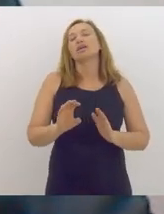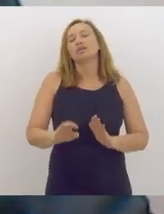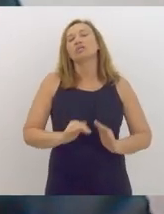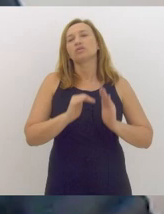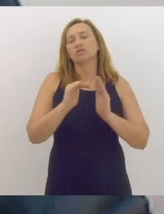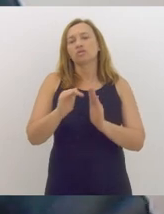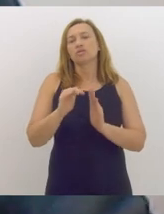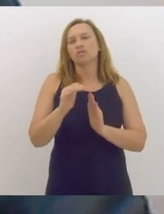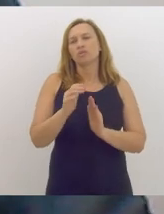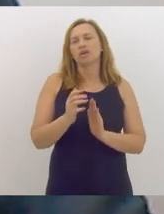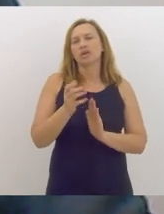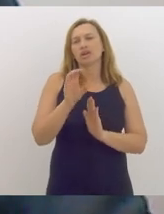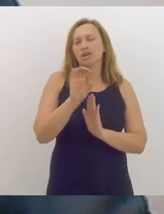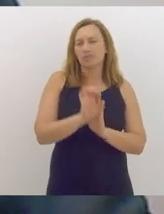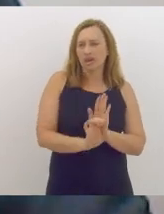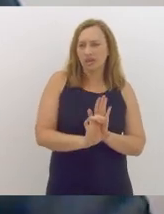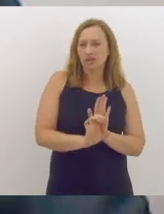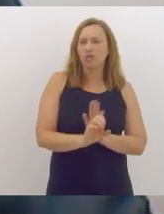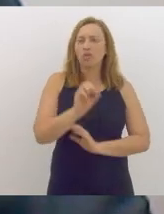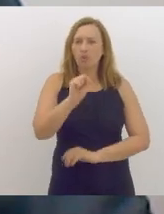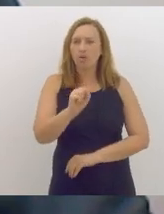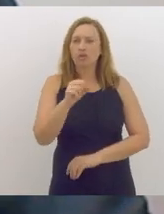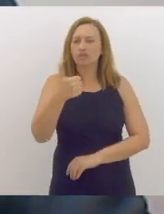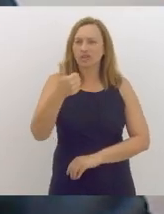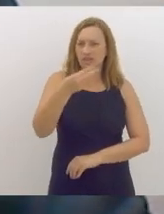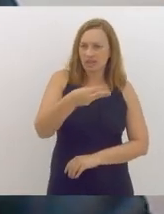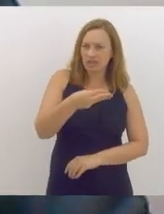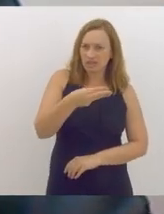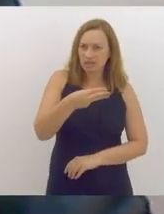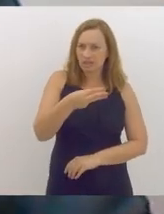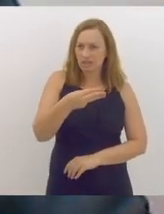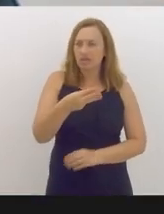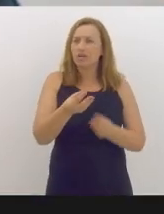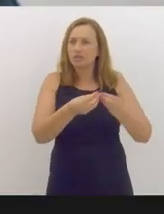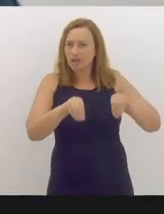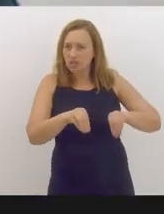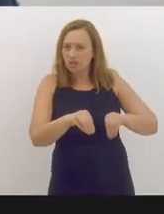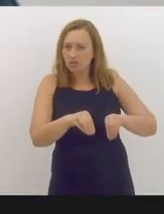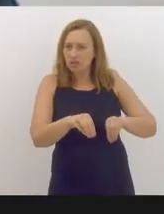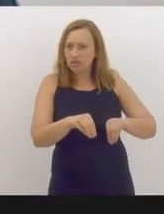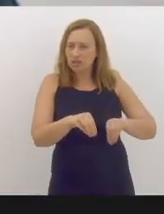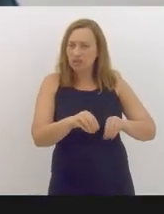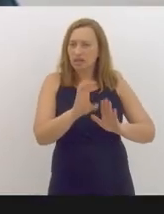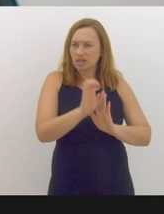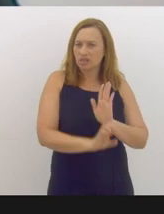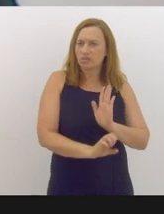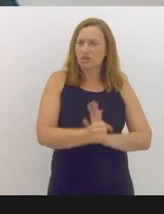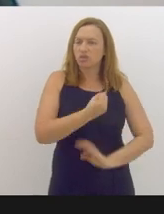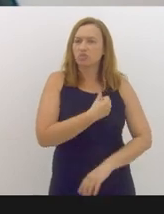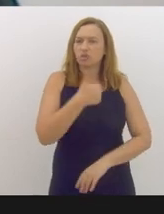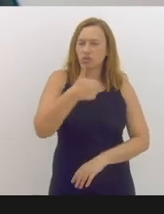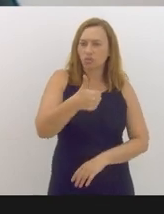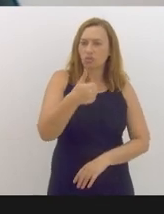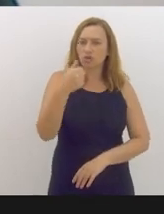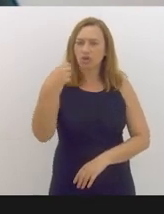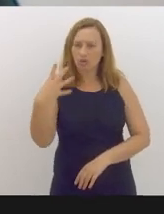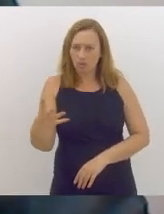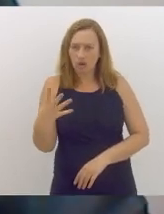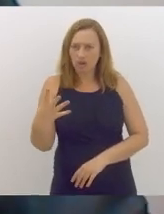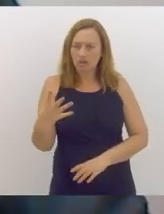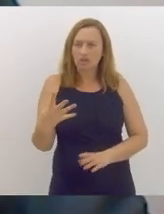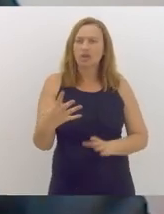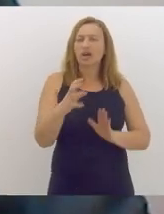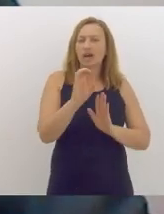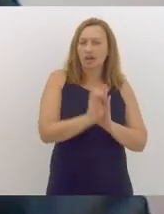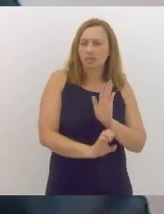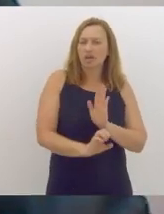subemenda aglutinativa às emendas 8 e 13, prejudicadas as emendas de número 1 e 4 pela emenda número